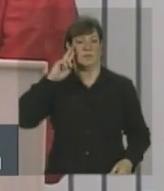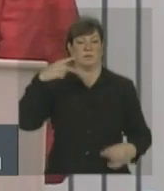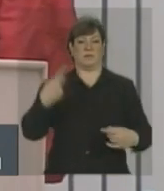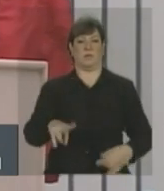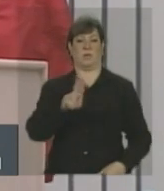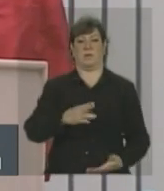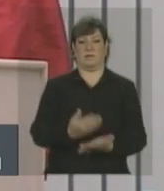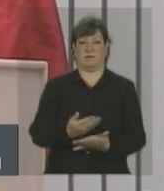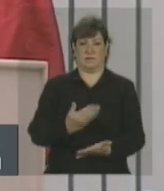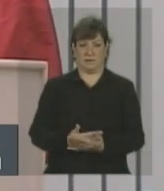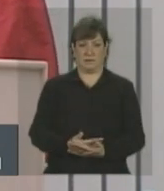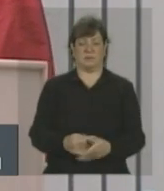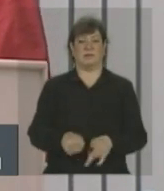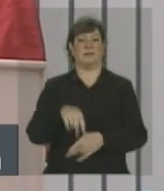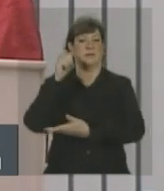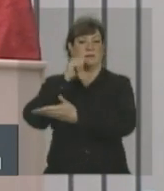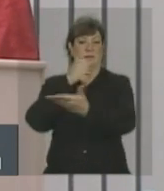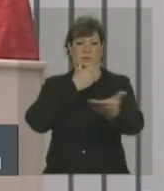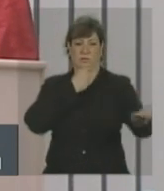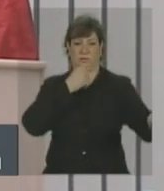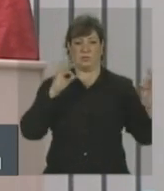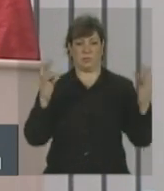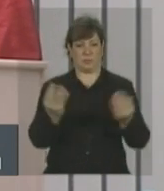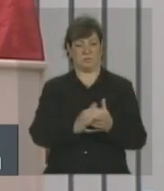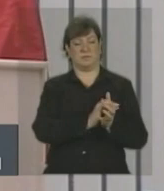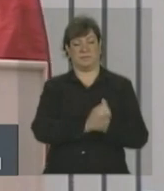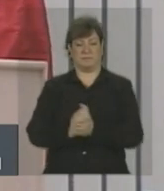Delhi. Senhoras e senhores,